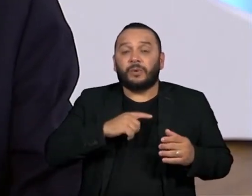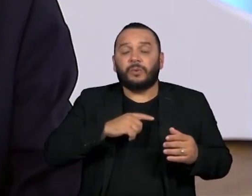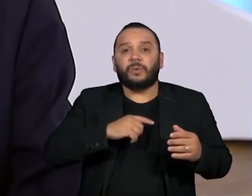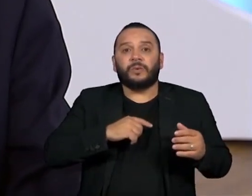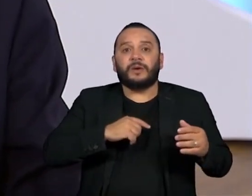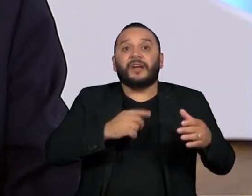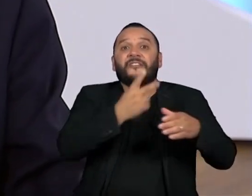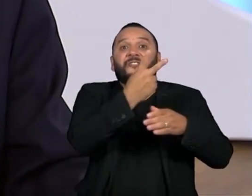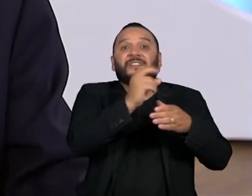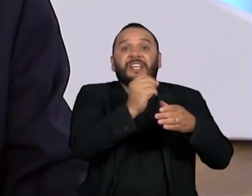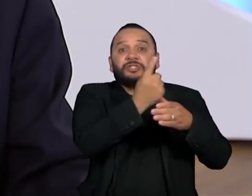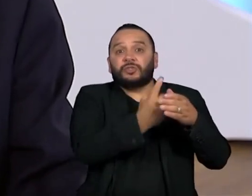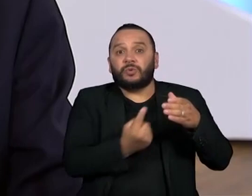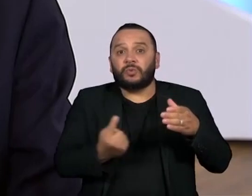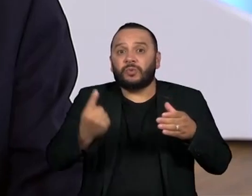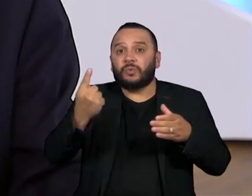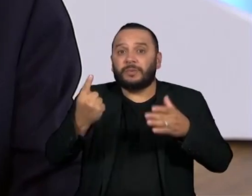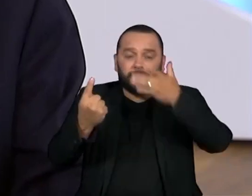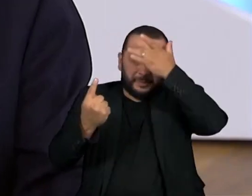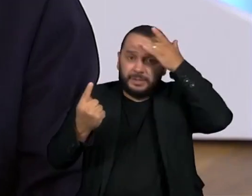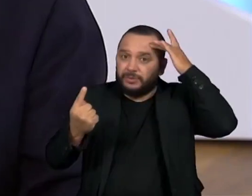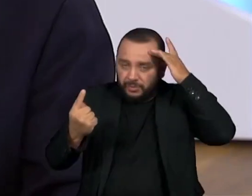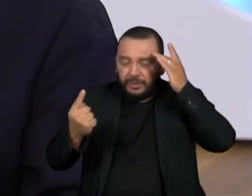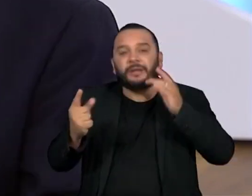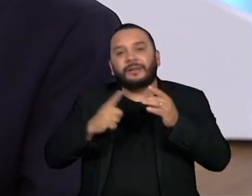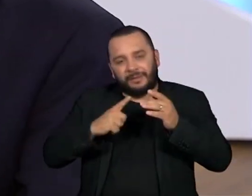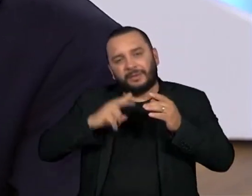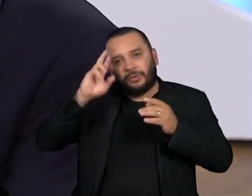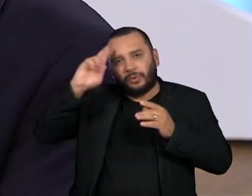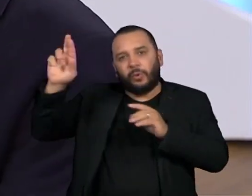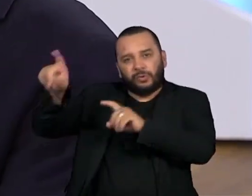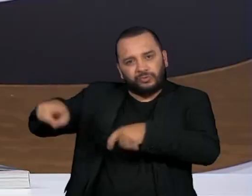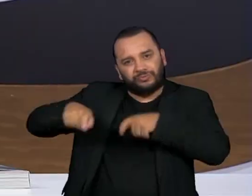é proprietário rural. É muita coisa. Eu preciso fazer um intervalo.